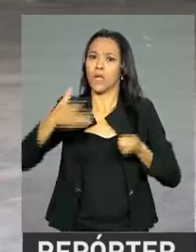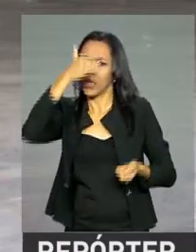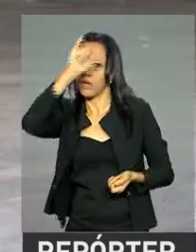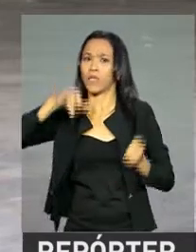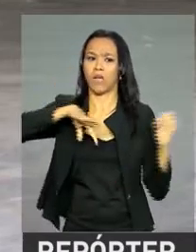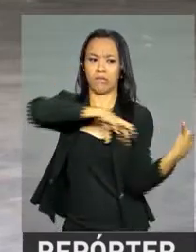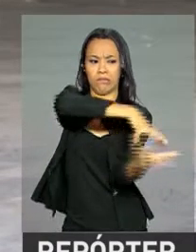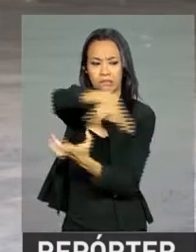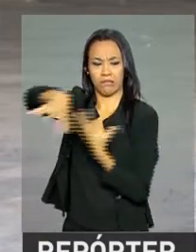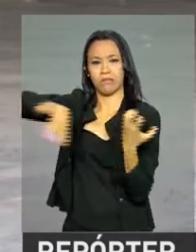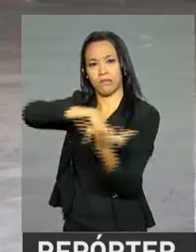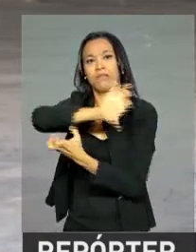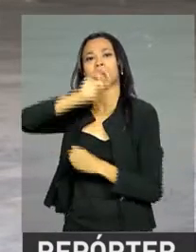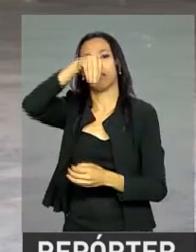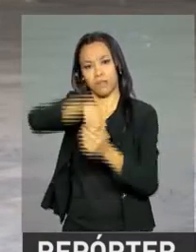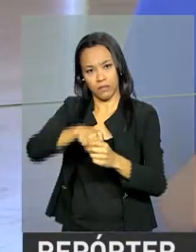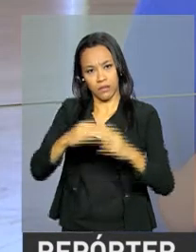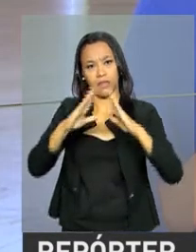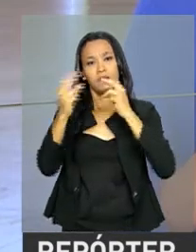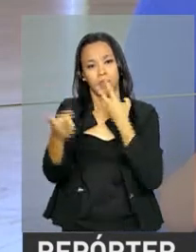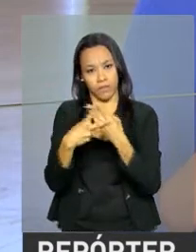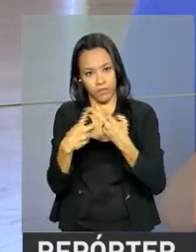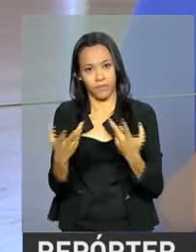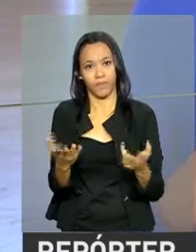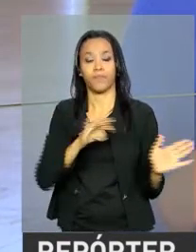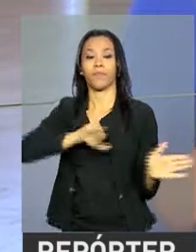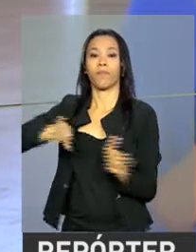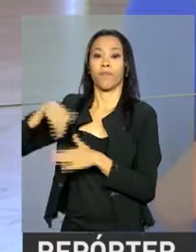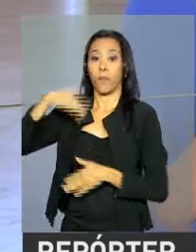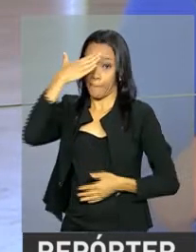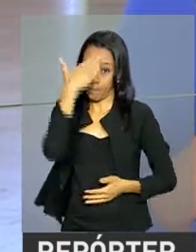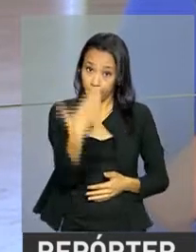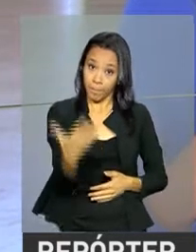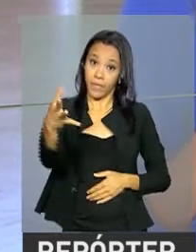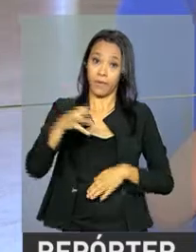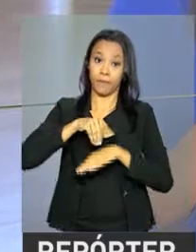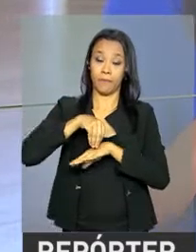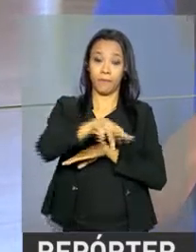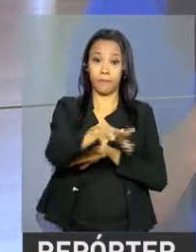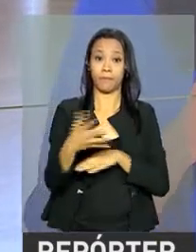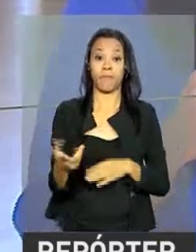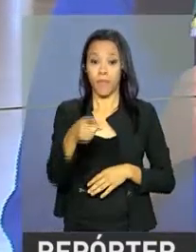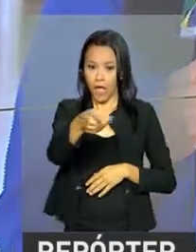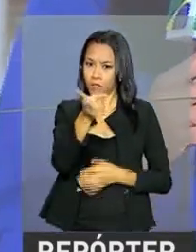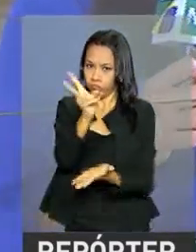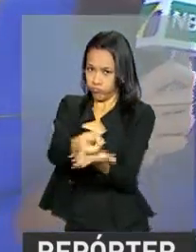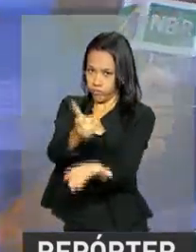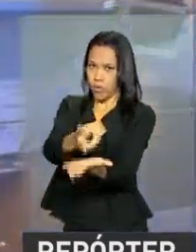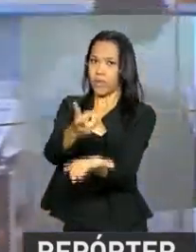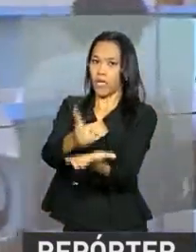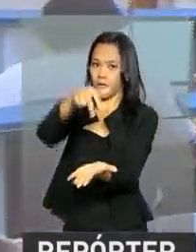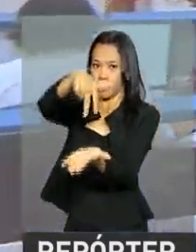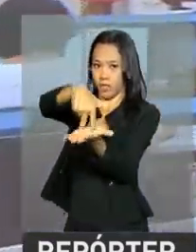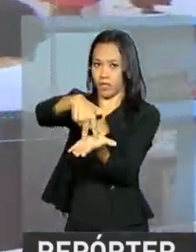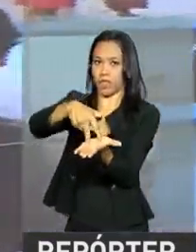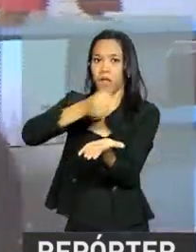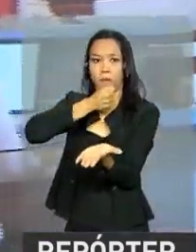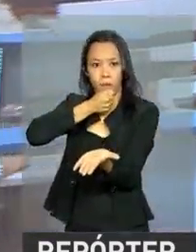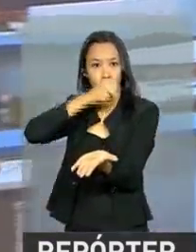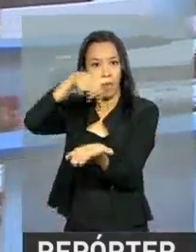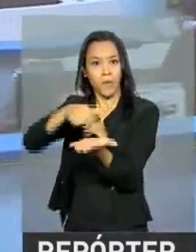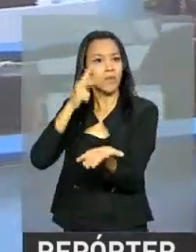pode cometer no estúdio leandro toque de bola obrigado pelas suas informações a prova de hoje vai continuar no palácio planalto acompanhando a